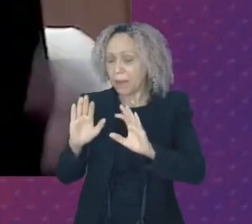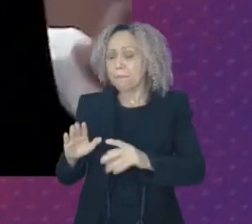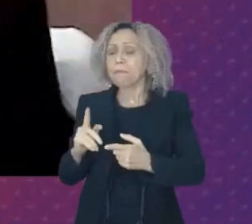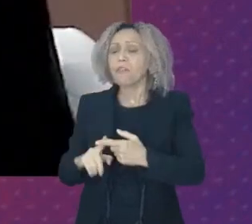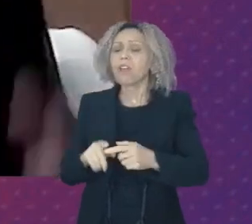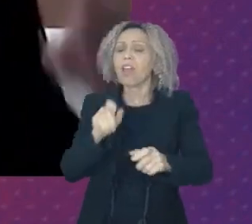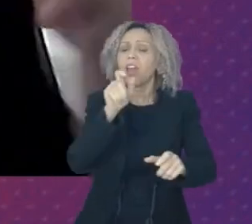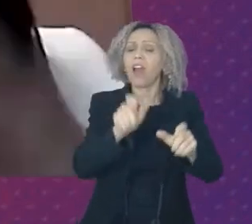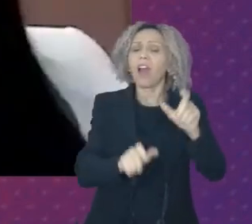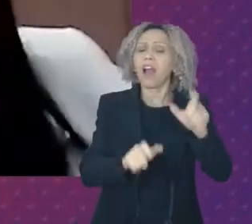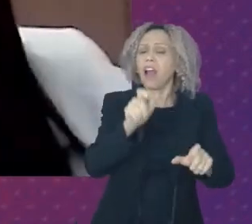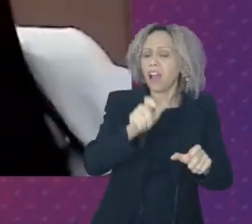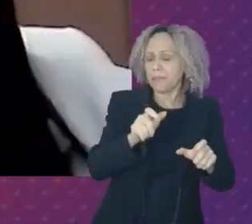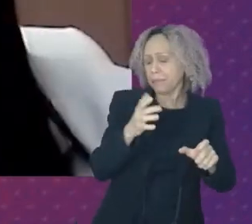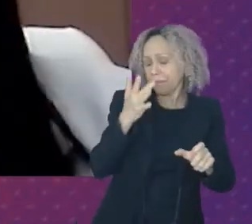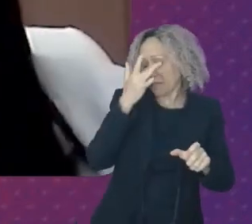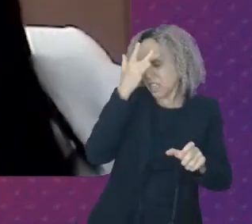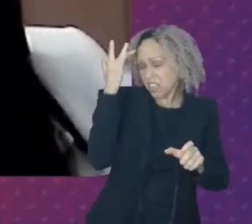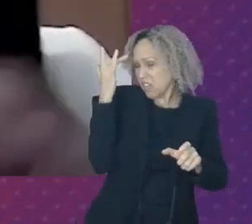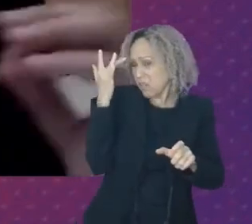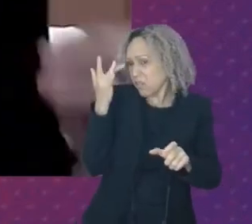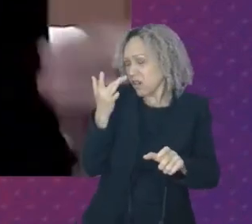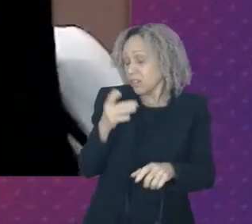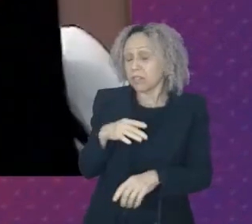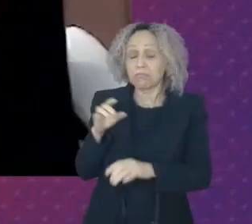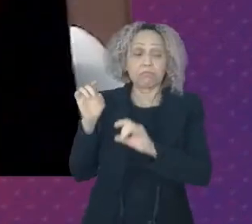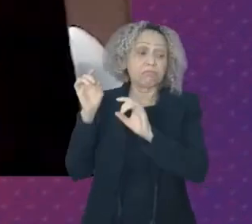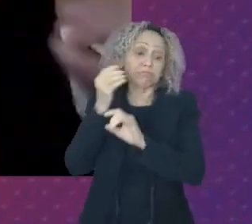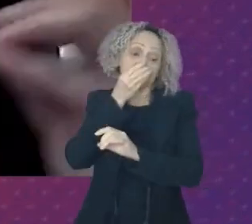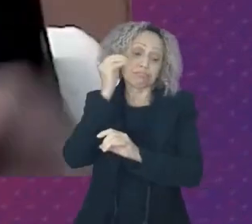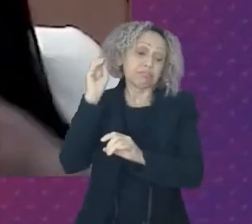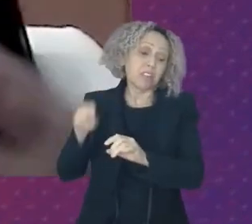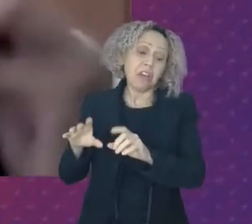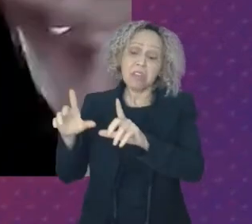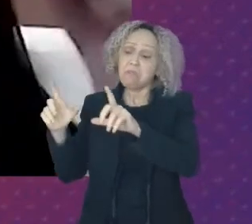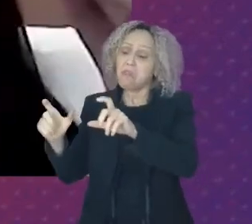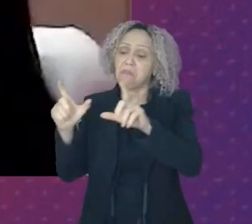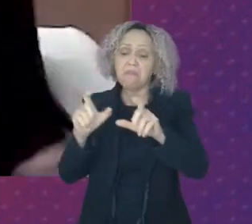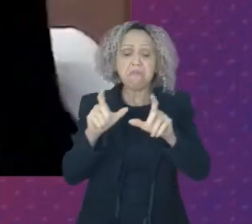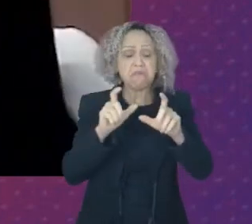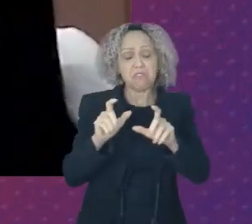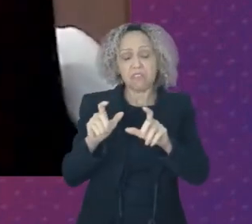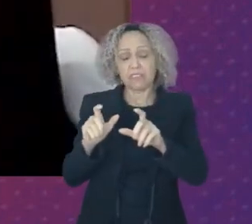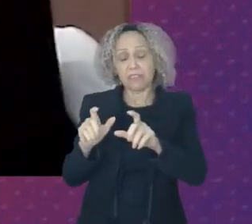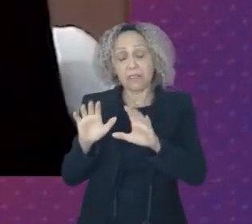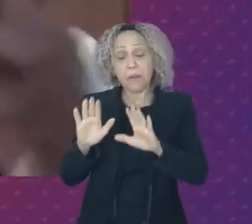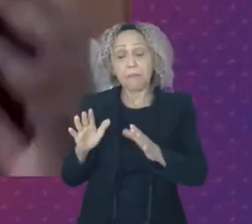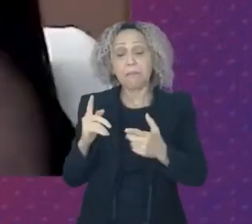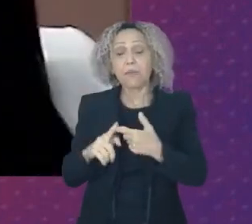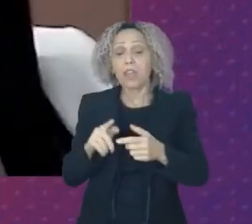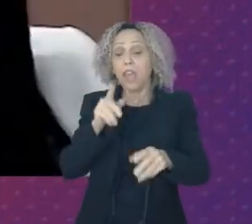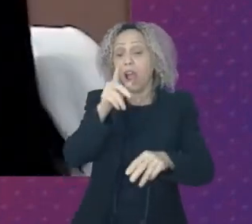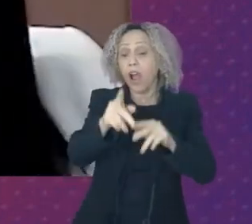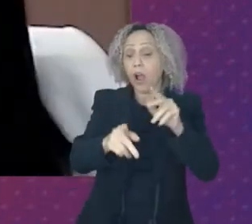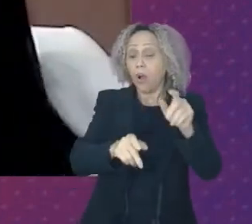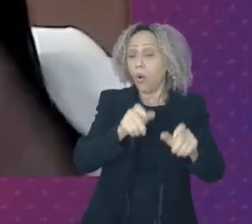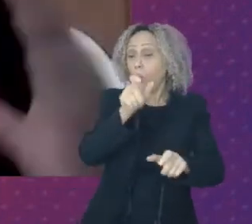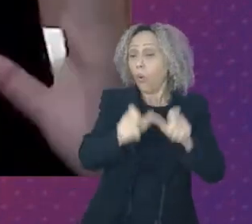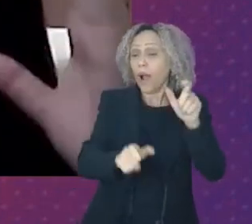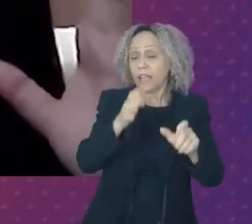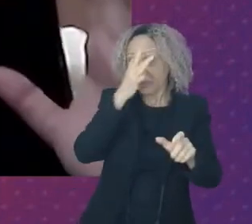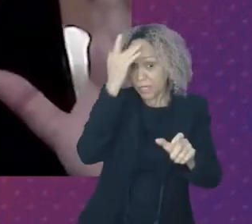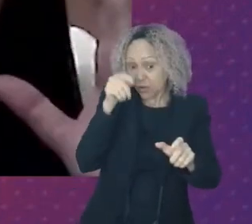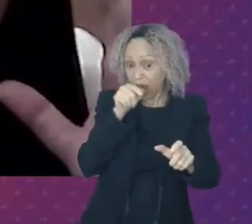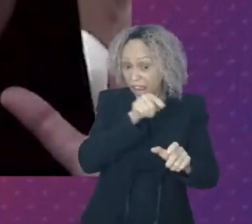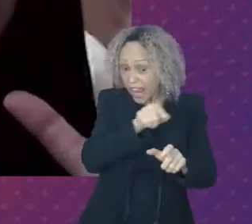está nem aí para o seu santinho virtual. As pessoas se conectam com pessoas. O teu eleitor quer